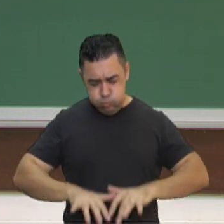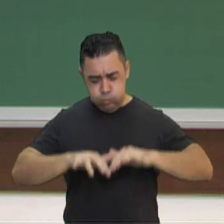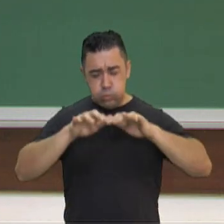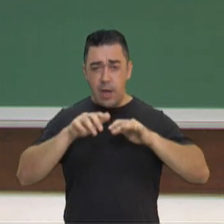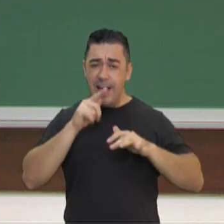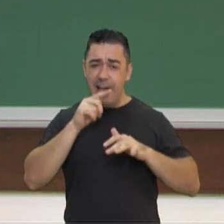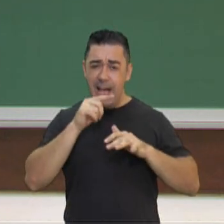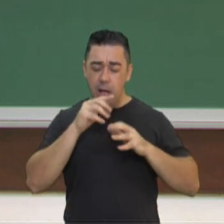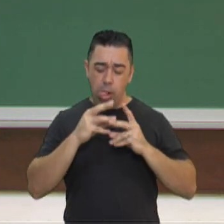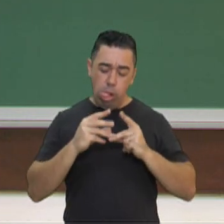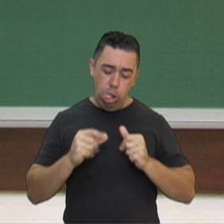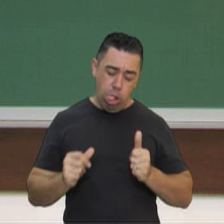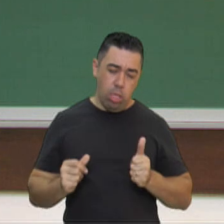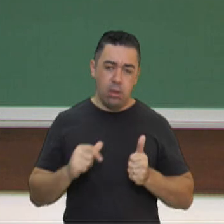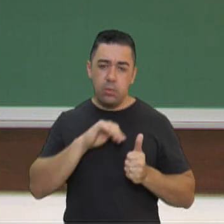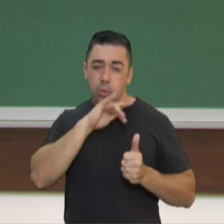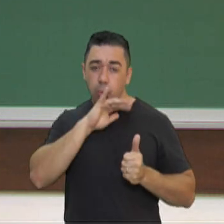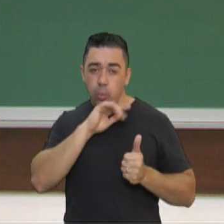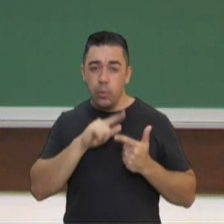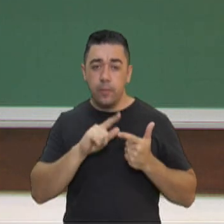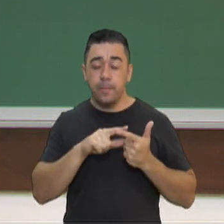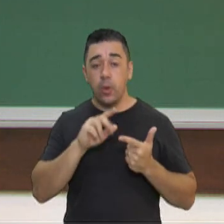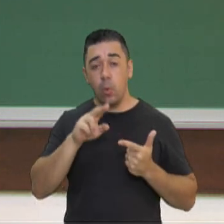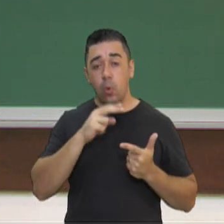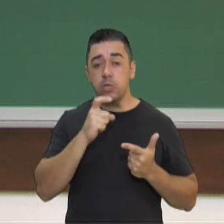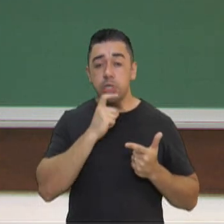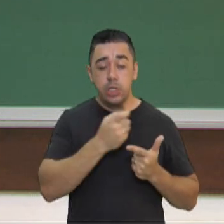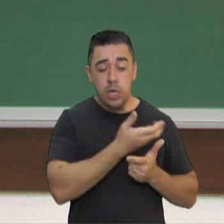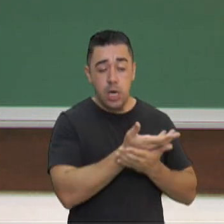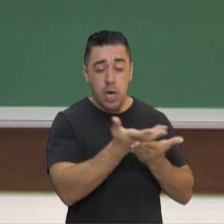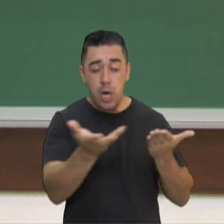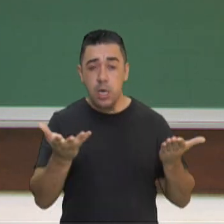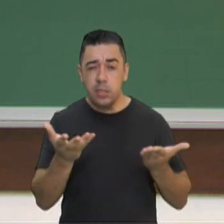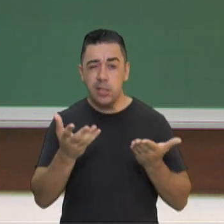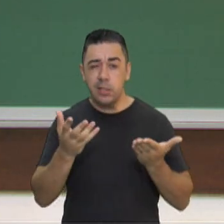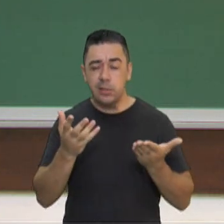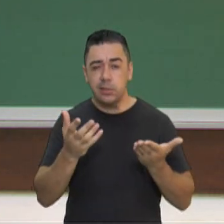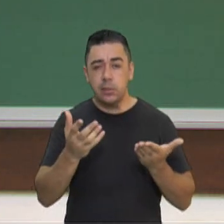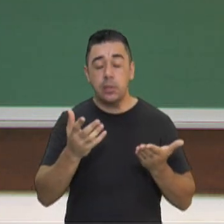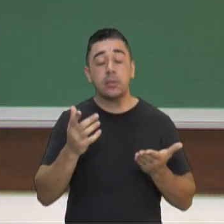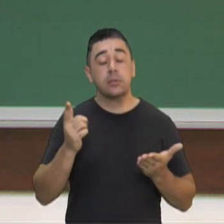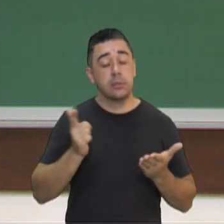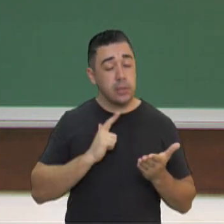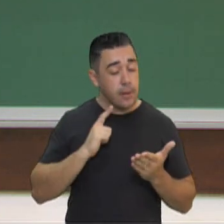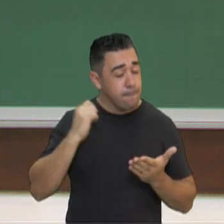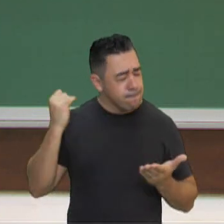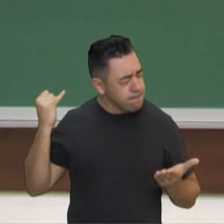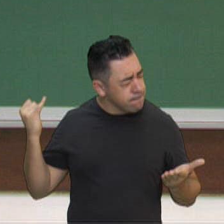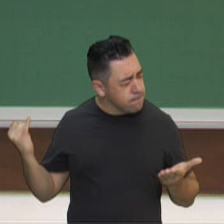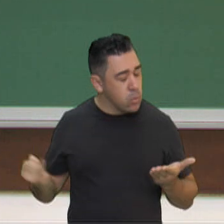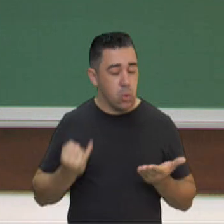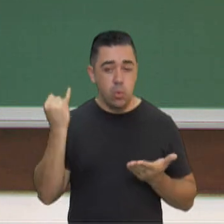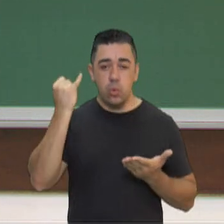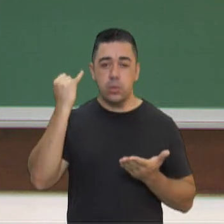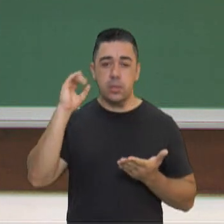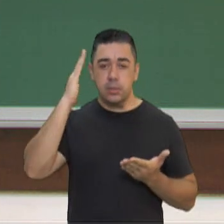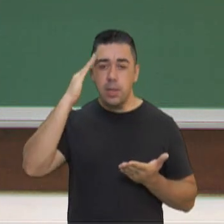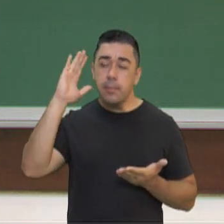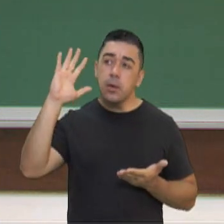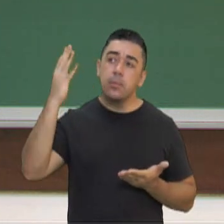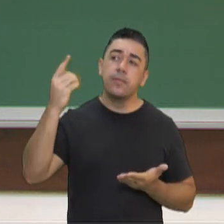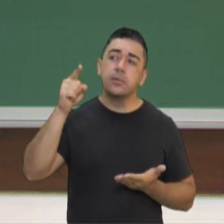terra, apodrece lá o alimento, uma geada queima, né? Então, na agricultura é fundamental a previsão do tempo